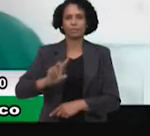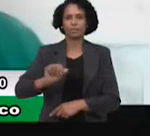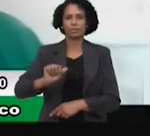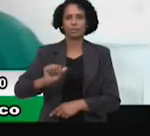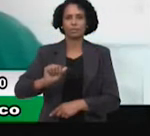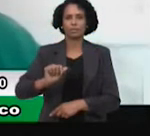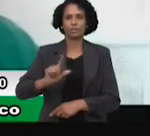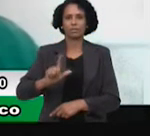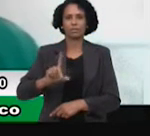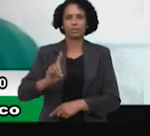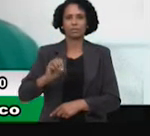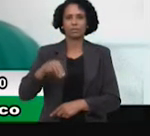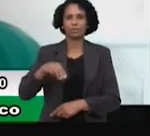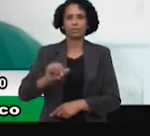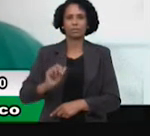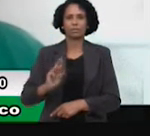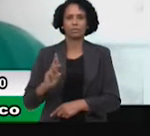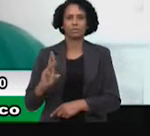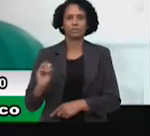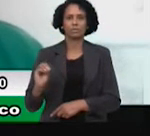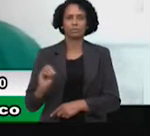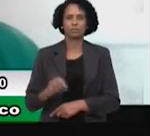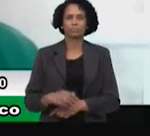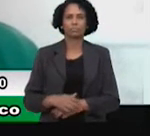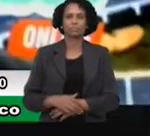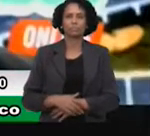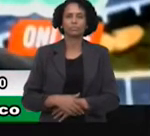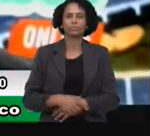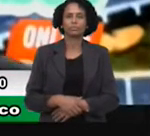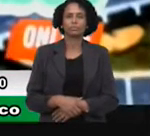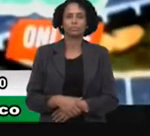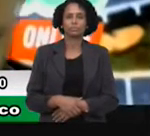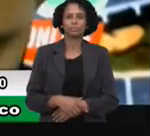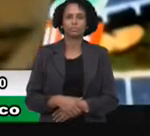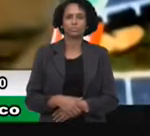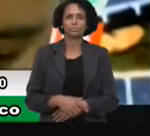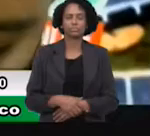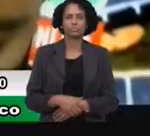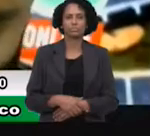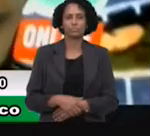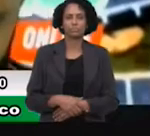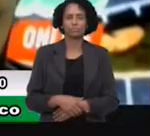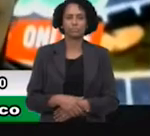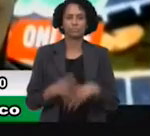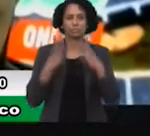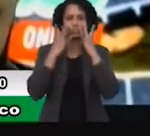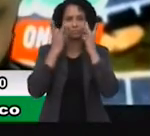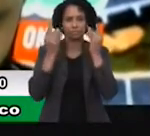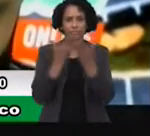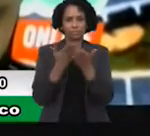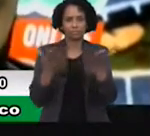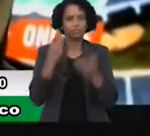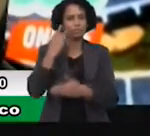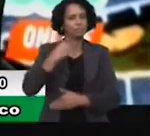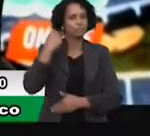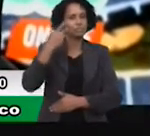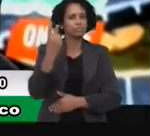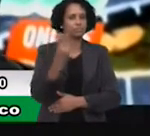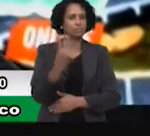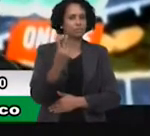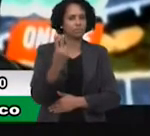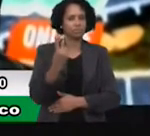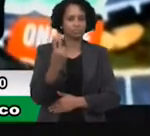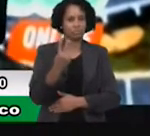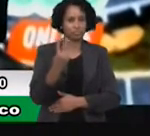Presente, senhor secretário. Vereador Valdomiro Ventura presente. Atenção, senhores vereadores, para a segunda